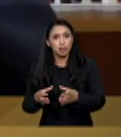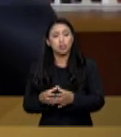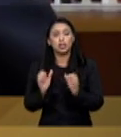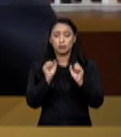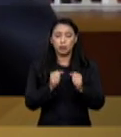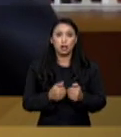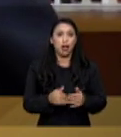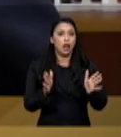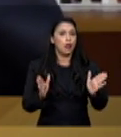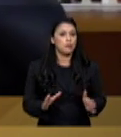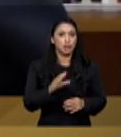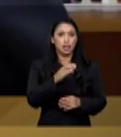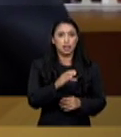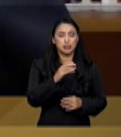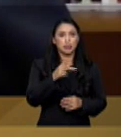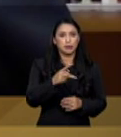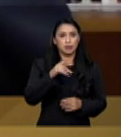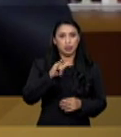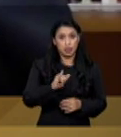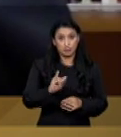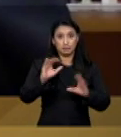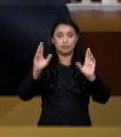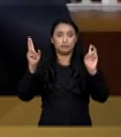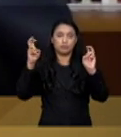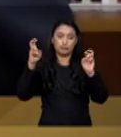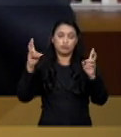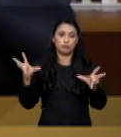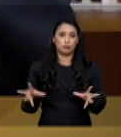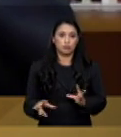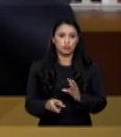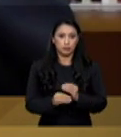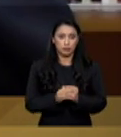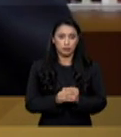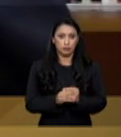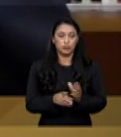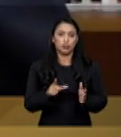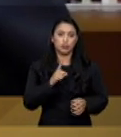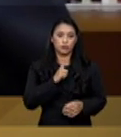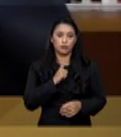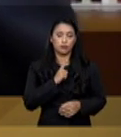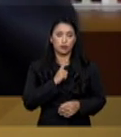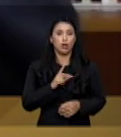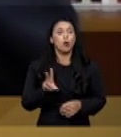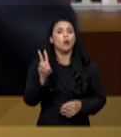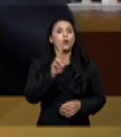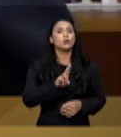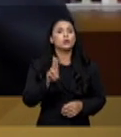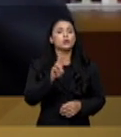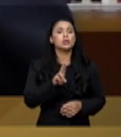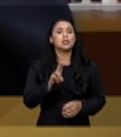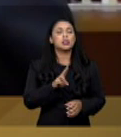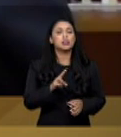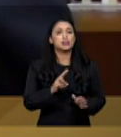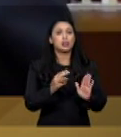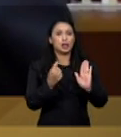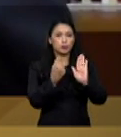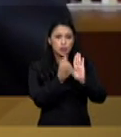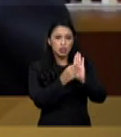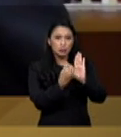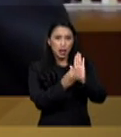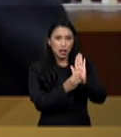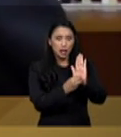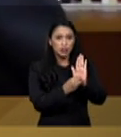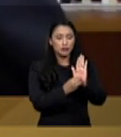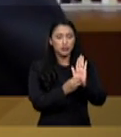instalação. Fecho aspas. Observo o pronome indefinido utilizado nessa transcrição.